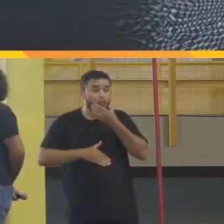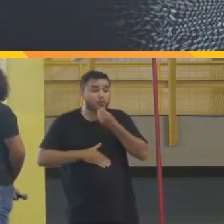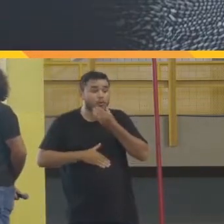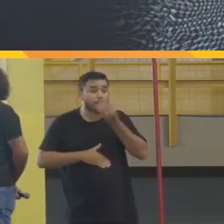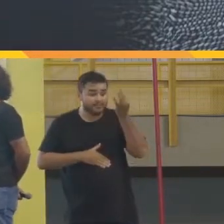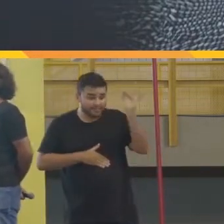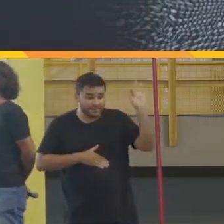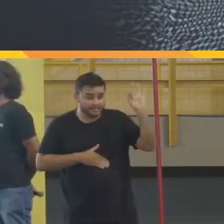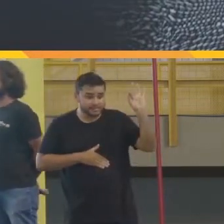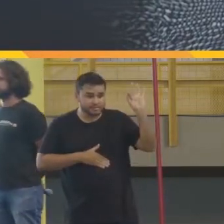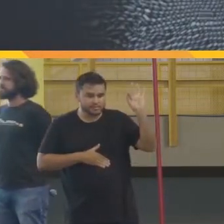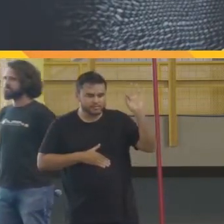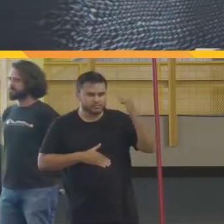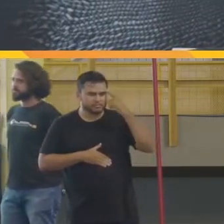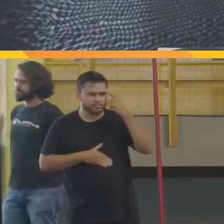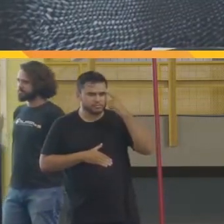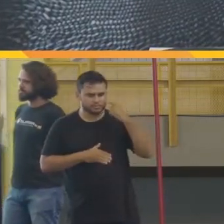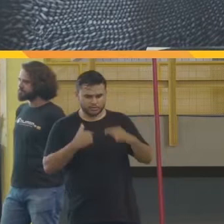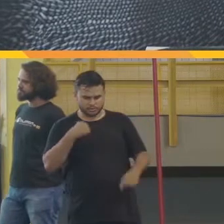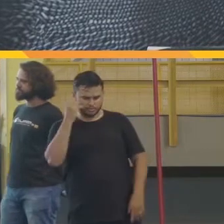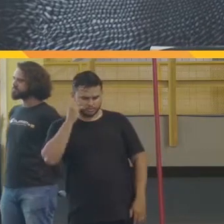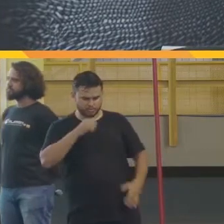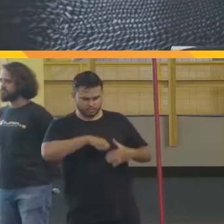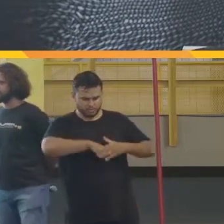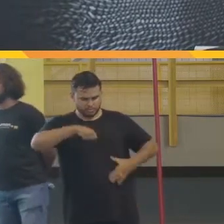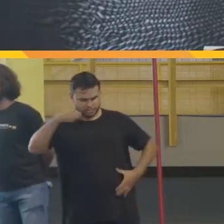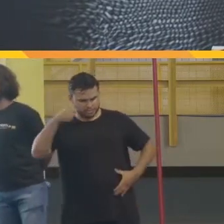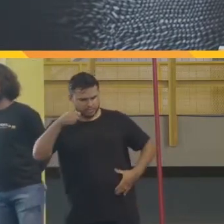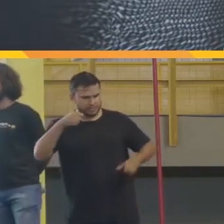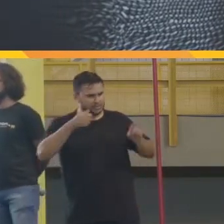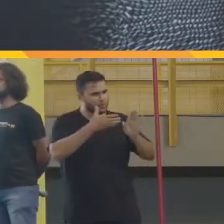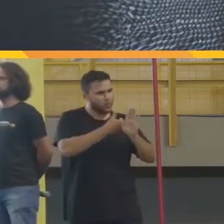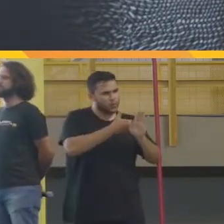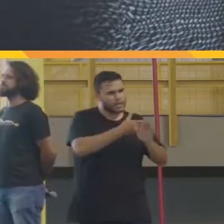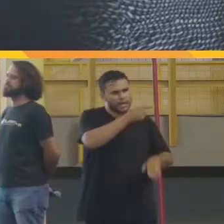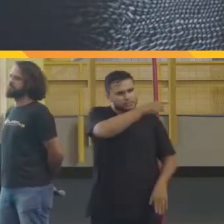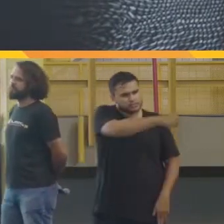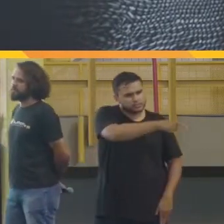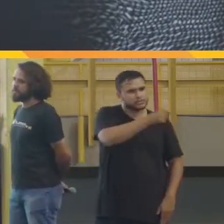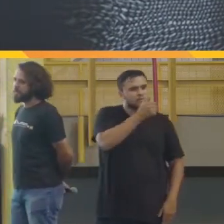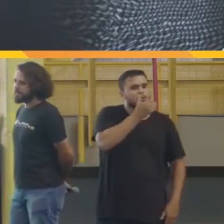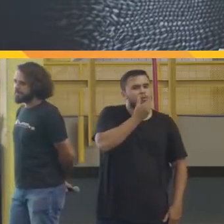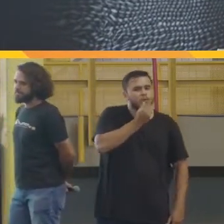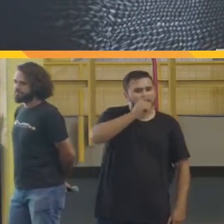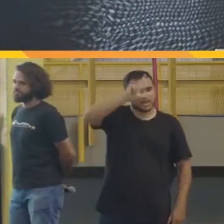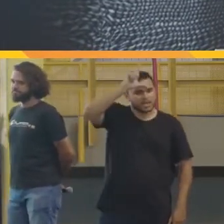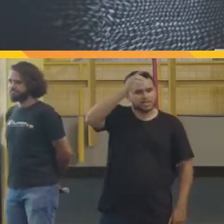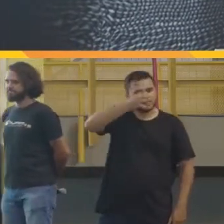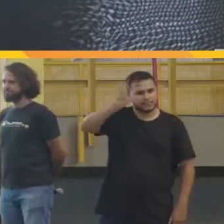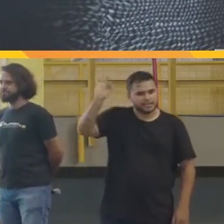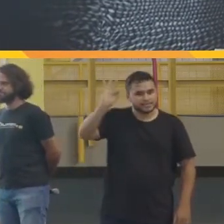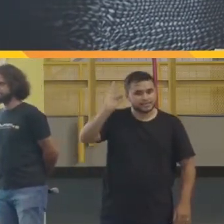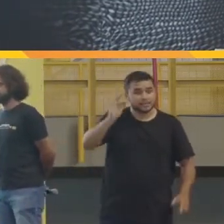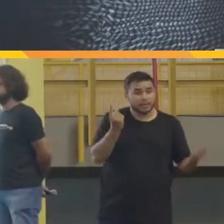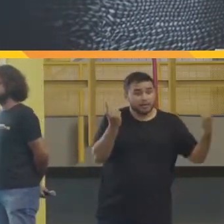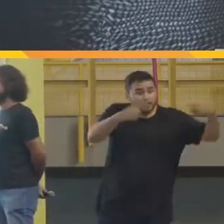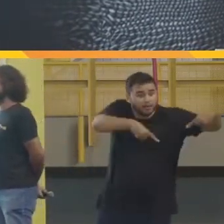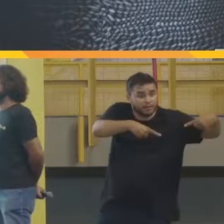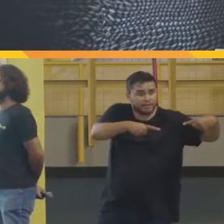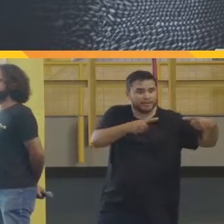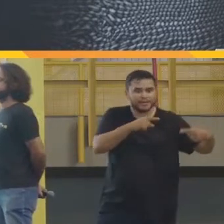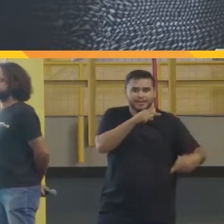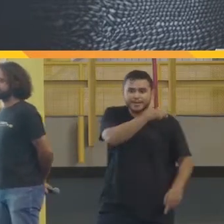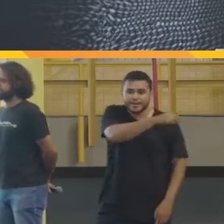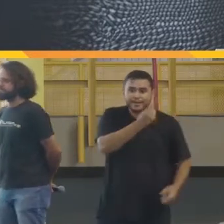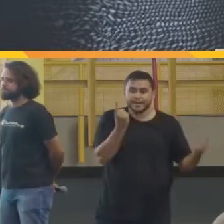Dona Leopoldina manda uma carta para o marido. Ali nas margens do Riacho Ipiranga, ele lê a carta, e aí